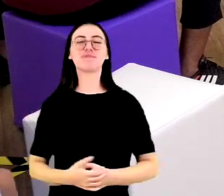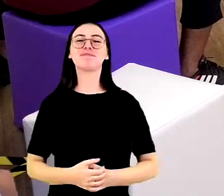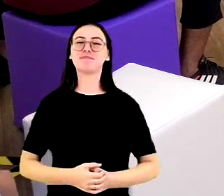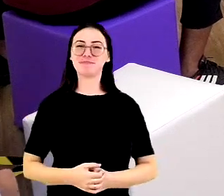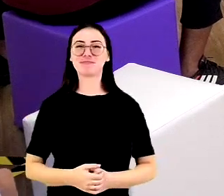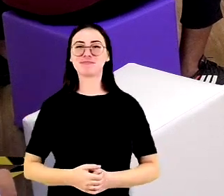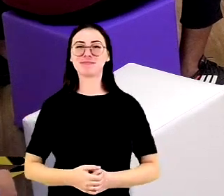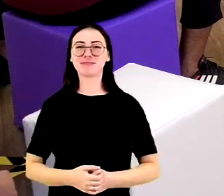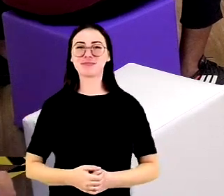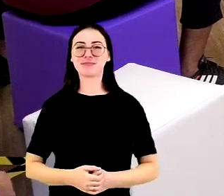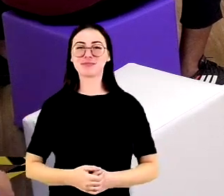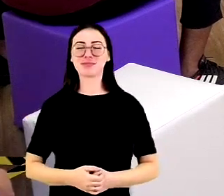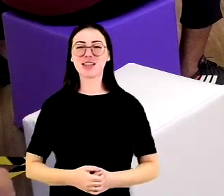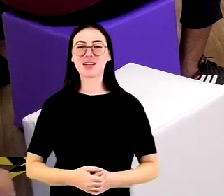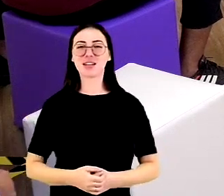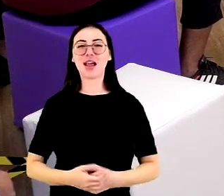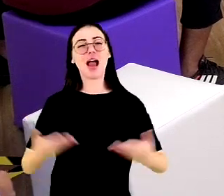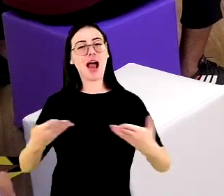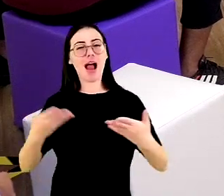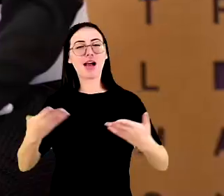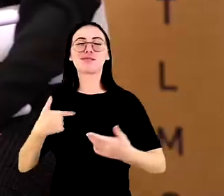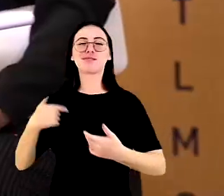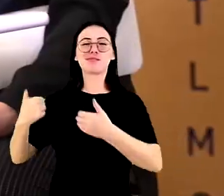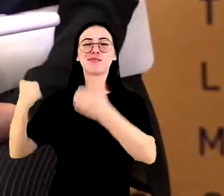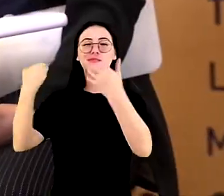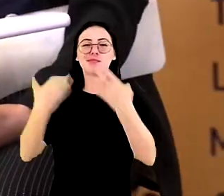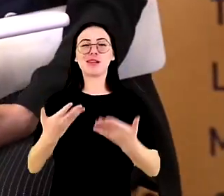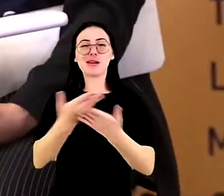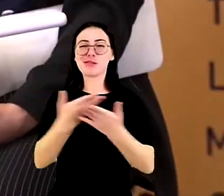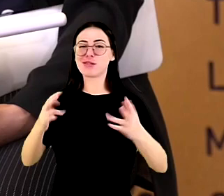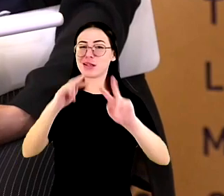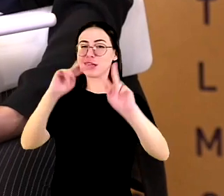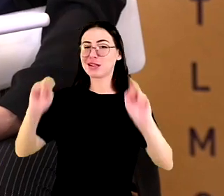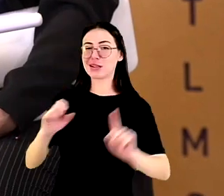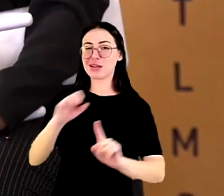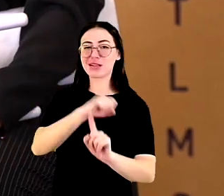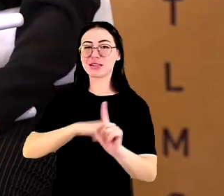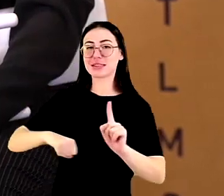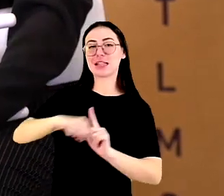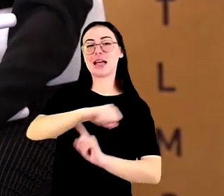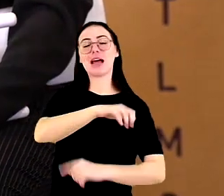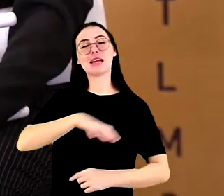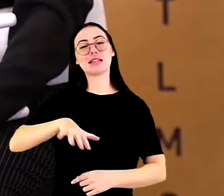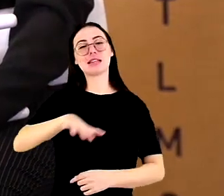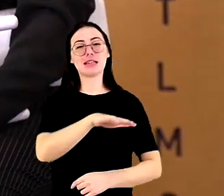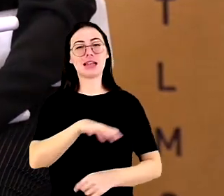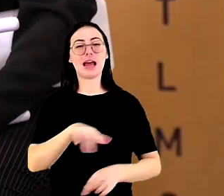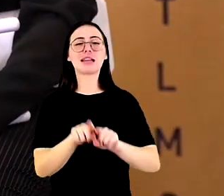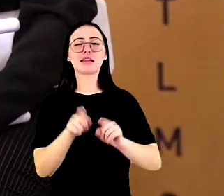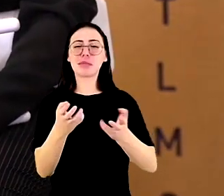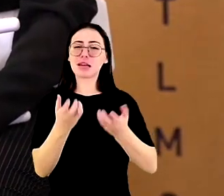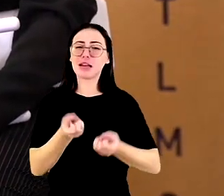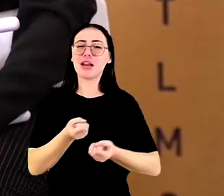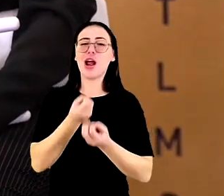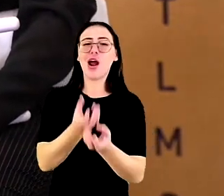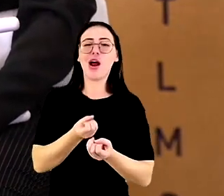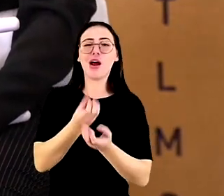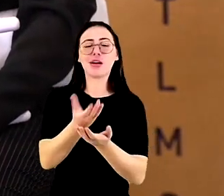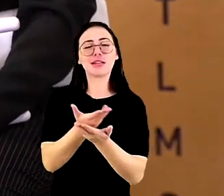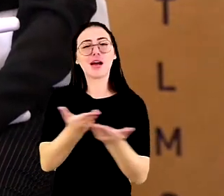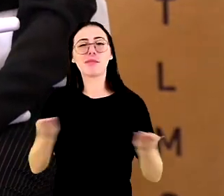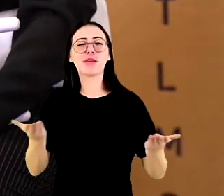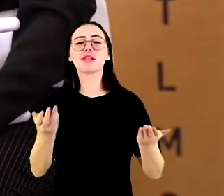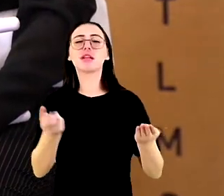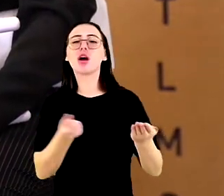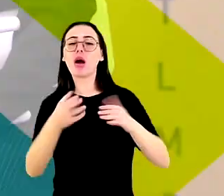ROI Social, o Luiz faz parte dele. E aí eu vou contar um pouquinho para vocês do que a gente espera dos próximos passos de um